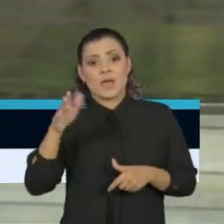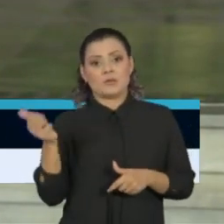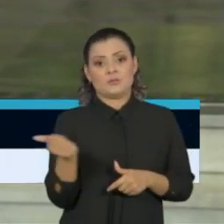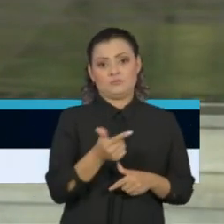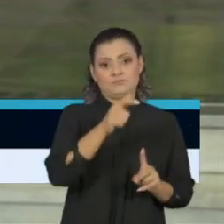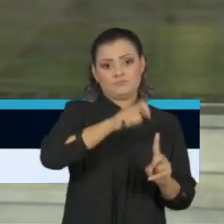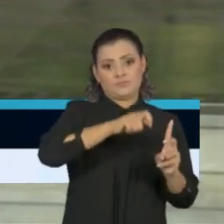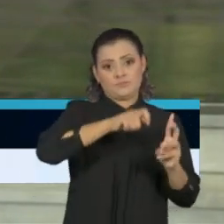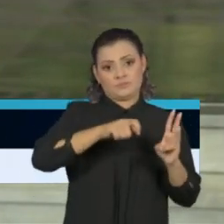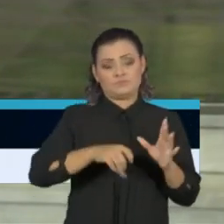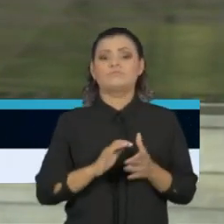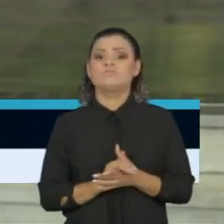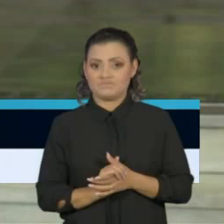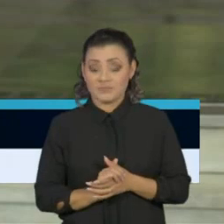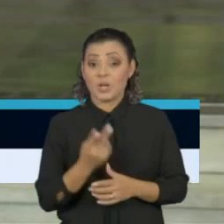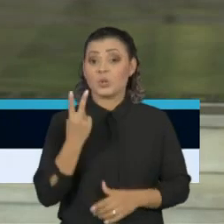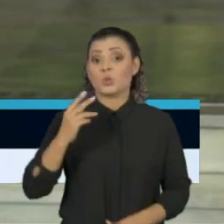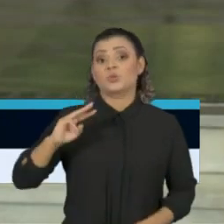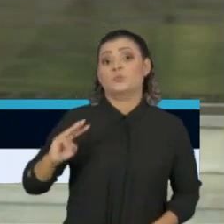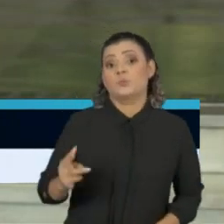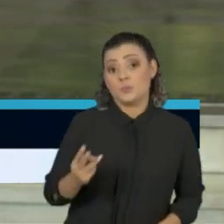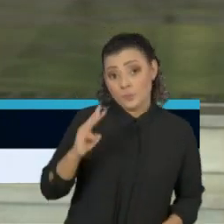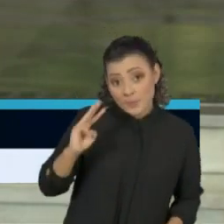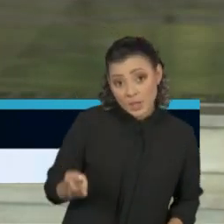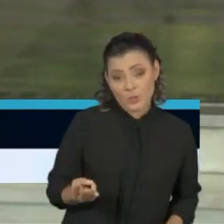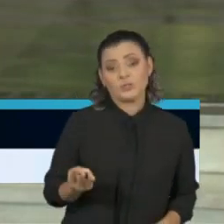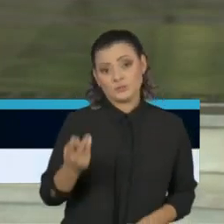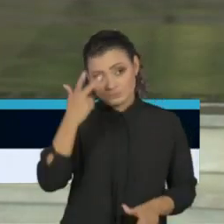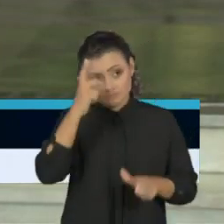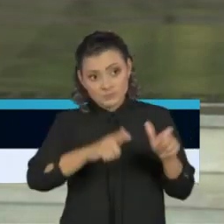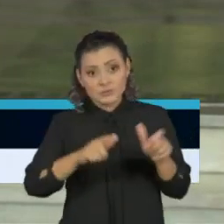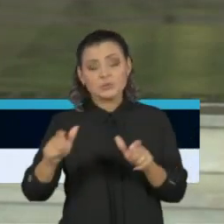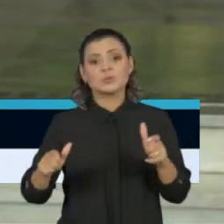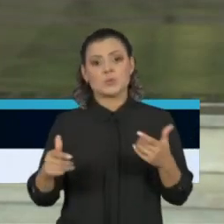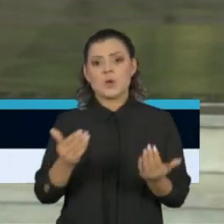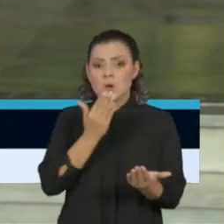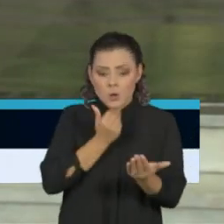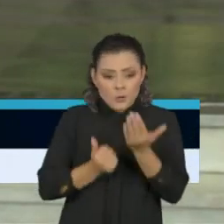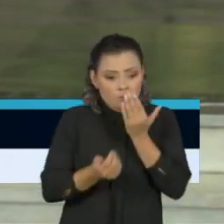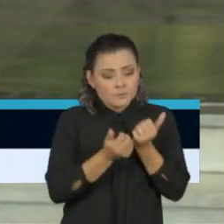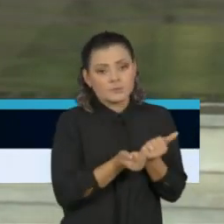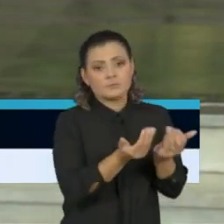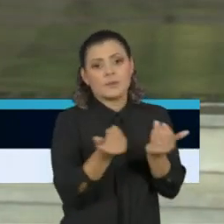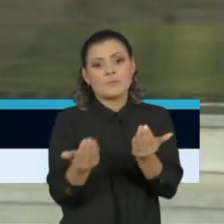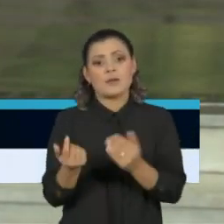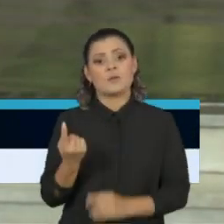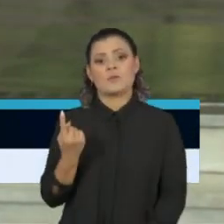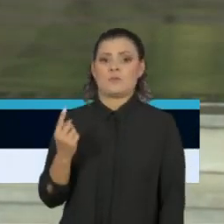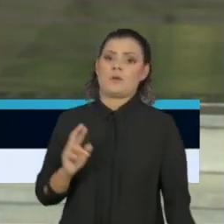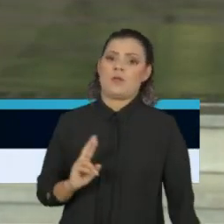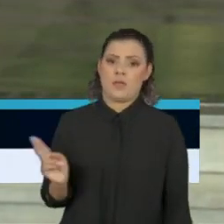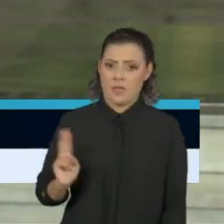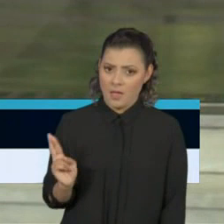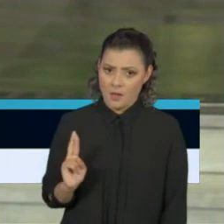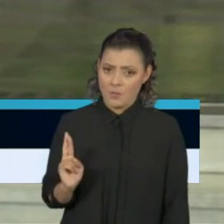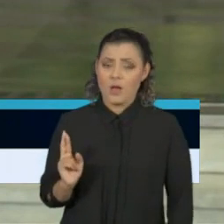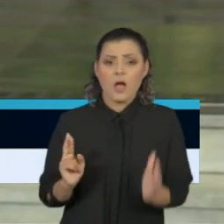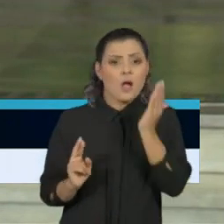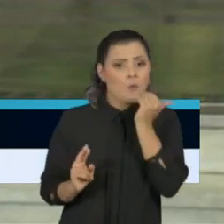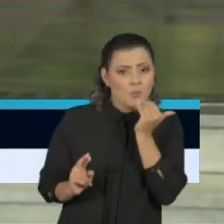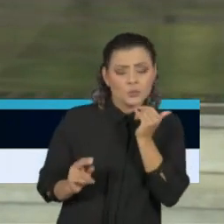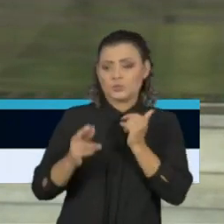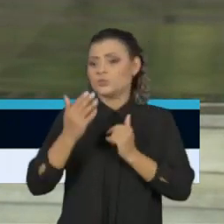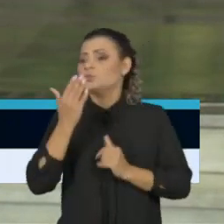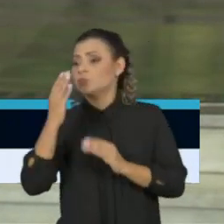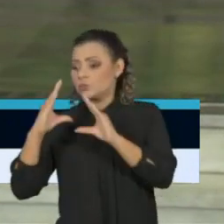mês. São 2.400.000 pessoas alimentadas a R$1 no almoço e no jantar e a